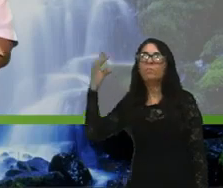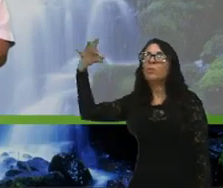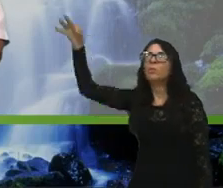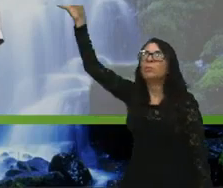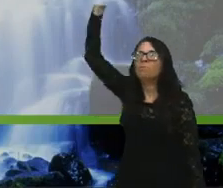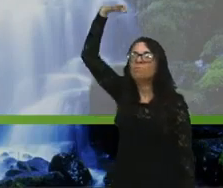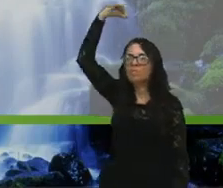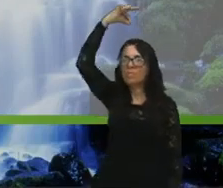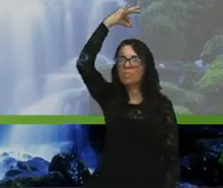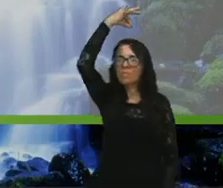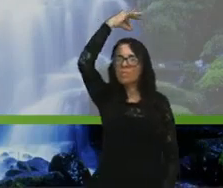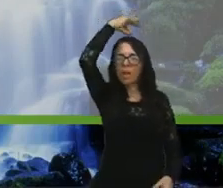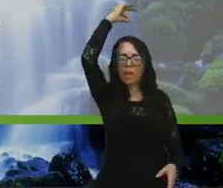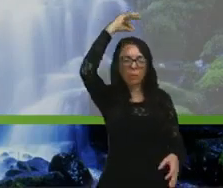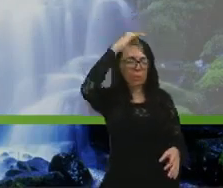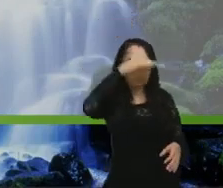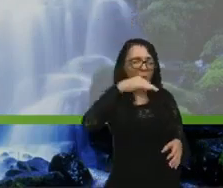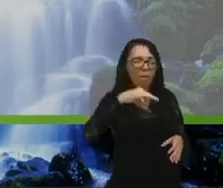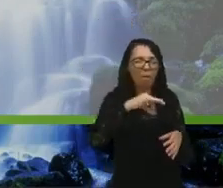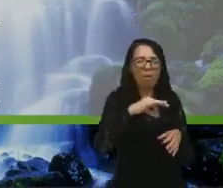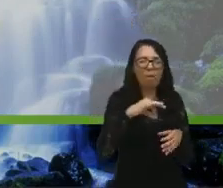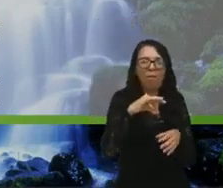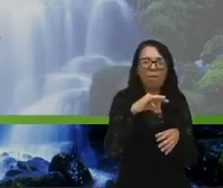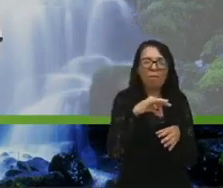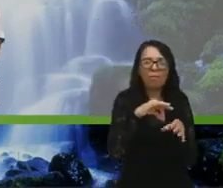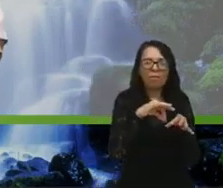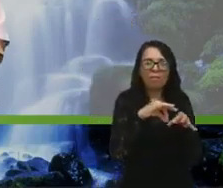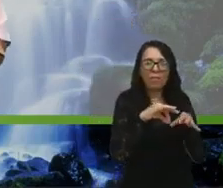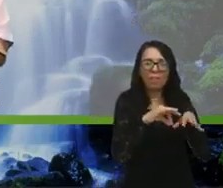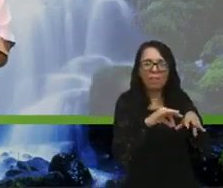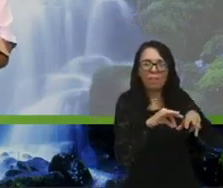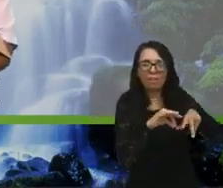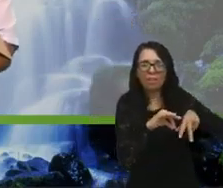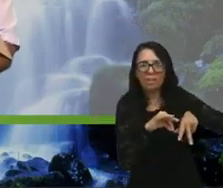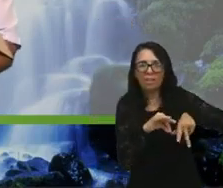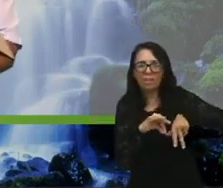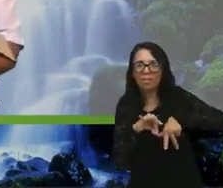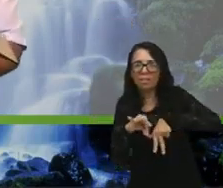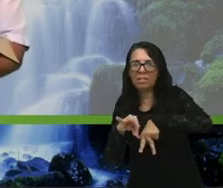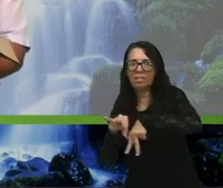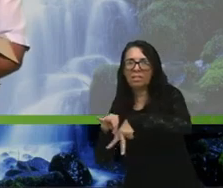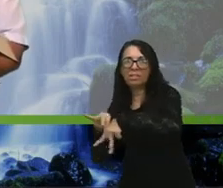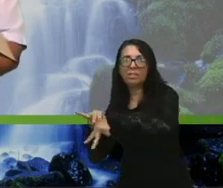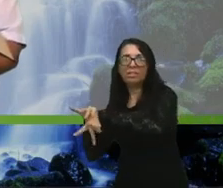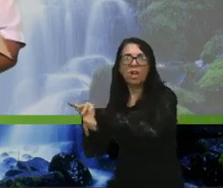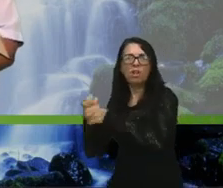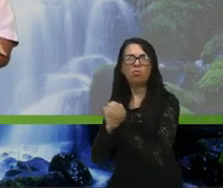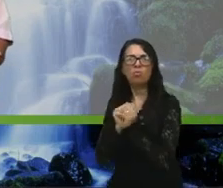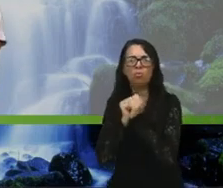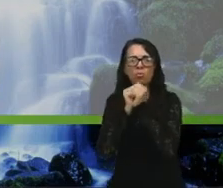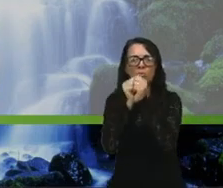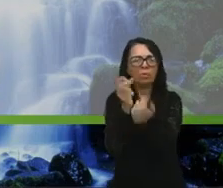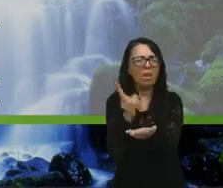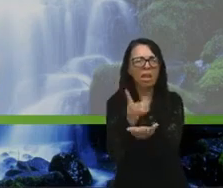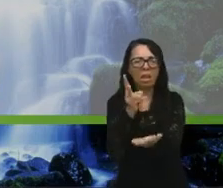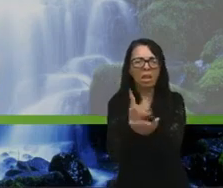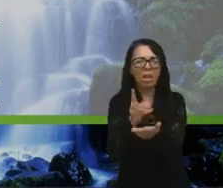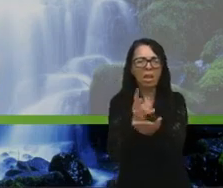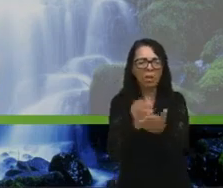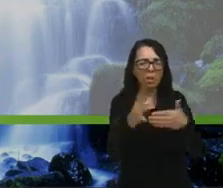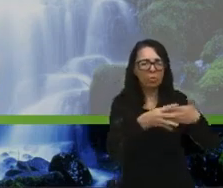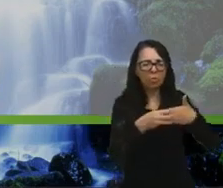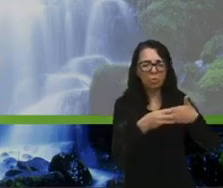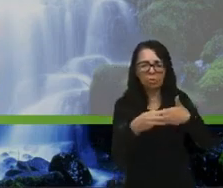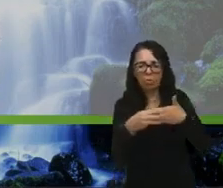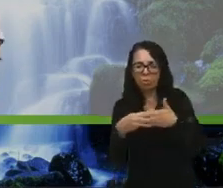nos leva a praticar uma vida piedosa no nosso cotidiano. Uma vida piedosa